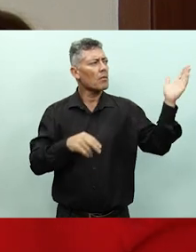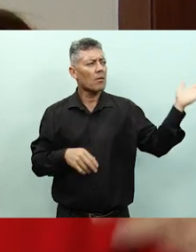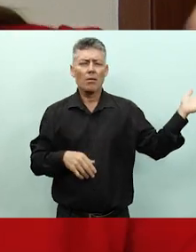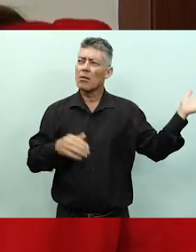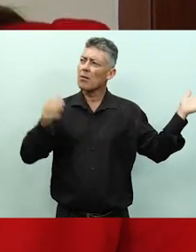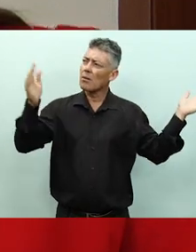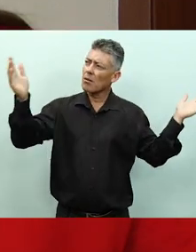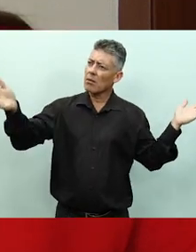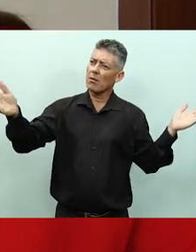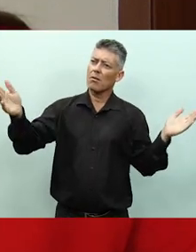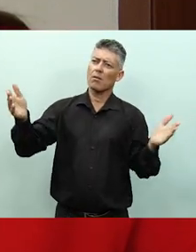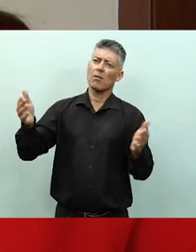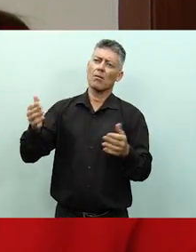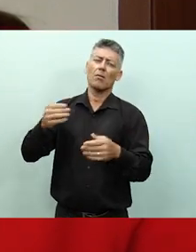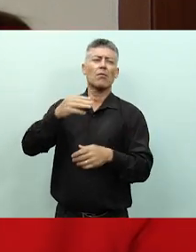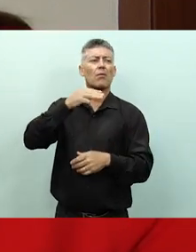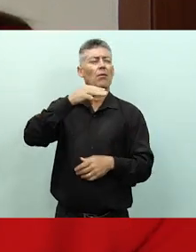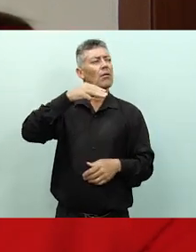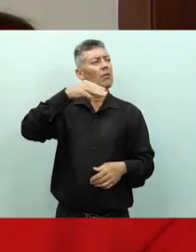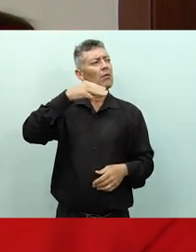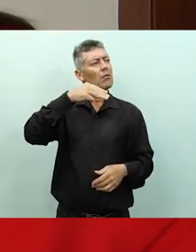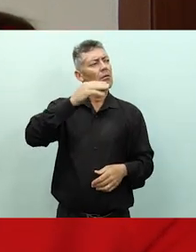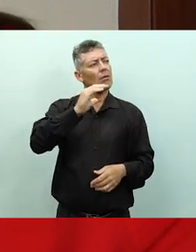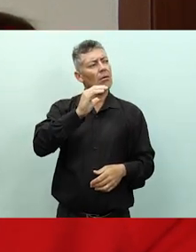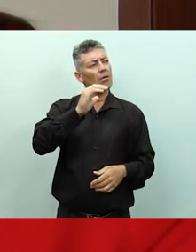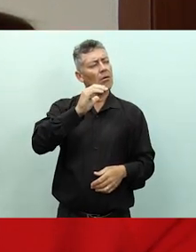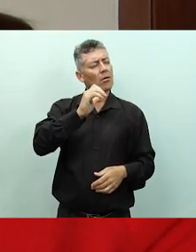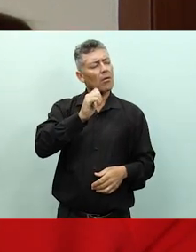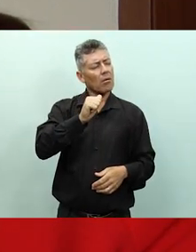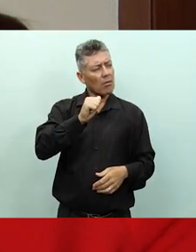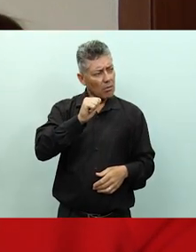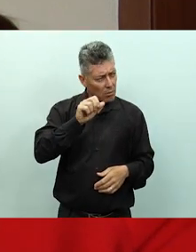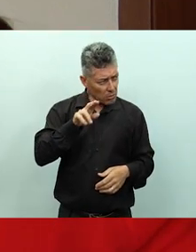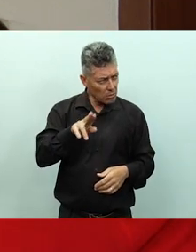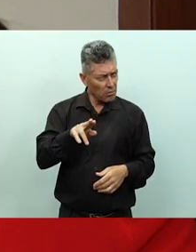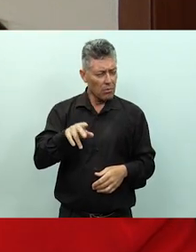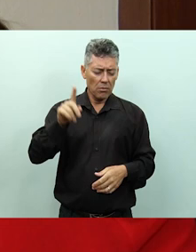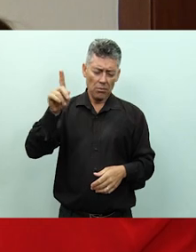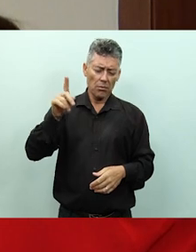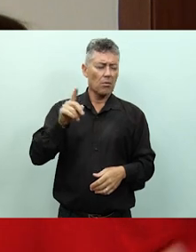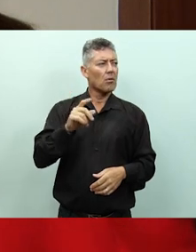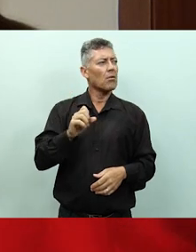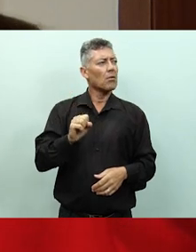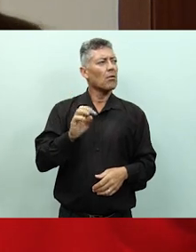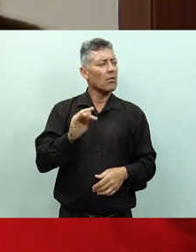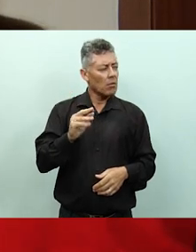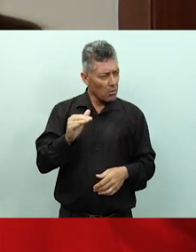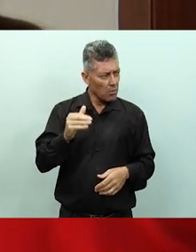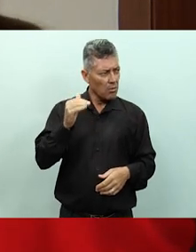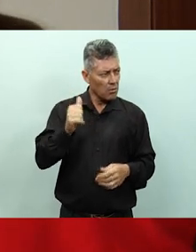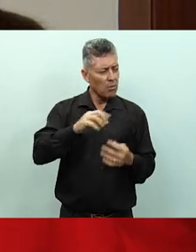Natal, como a ponte de Macau também, da Ilha de Santana, né? De Jugurutu, de